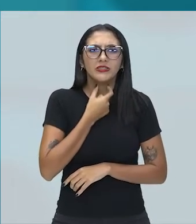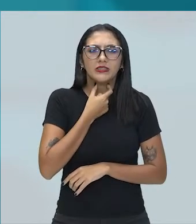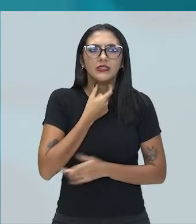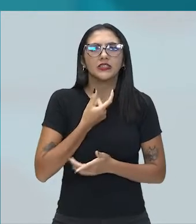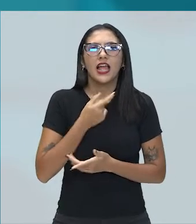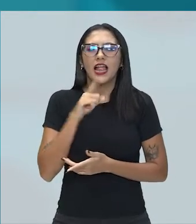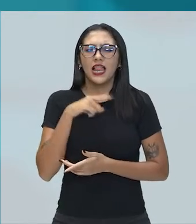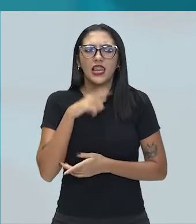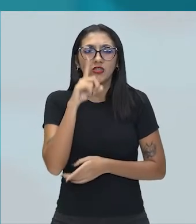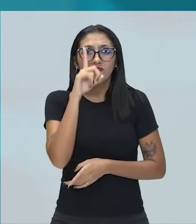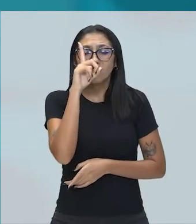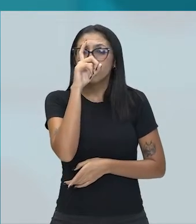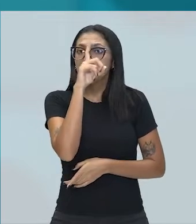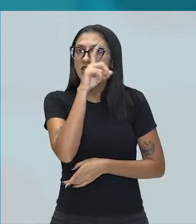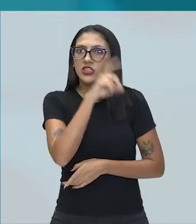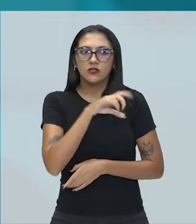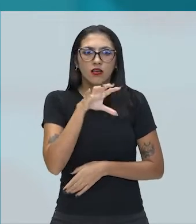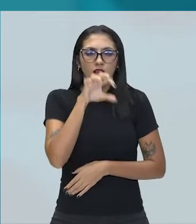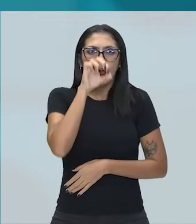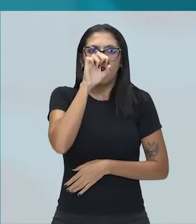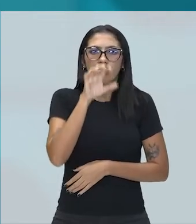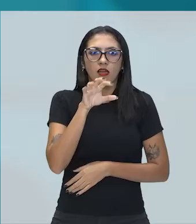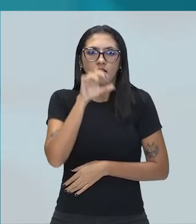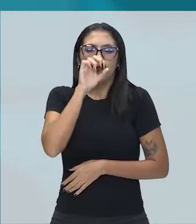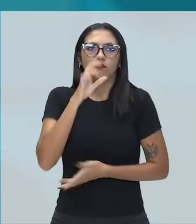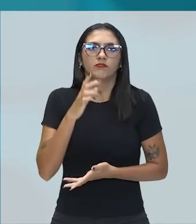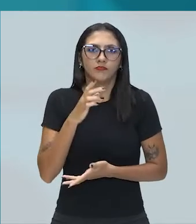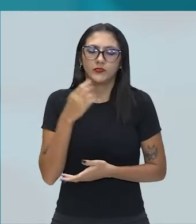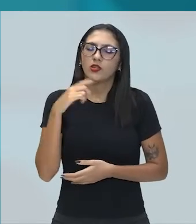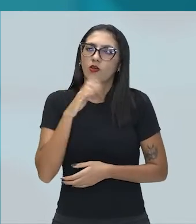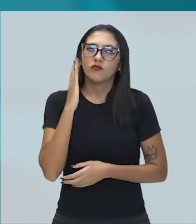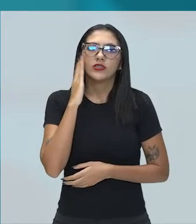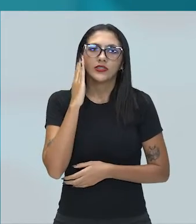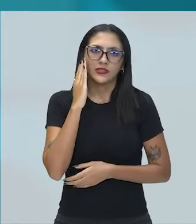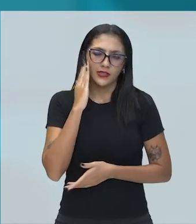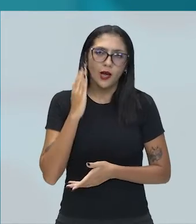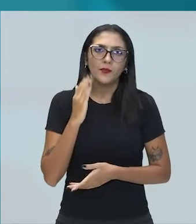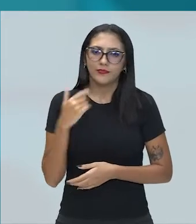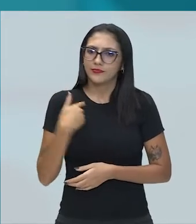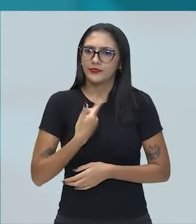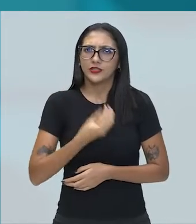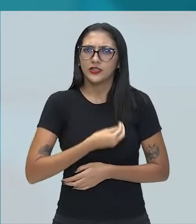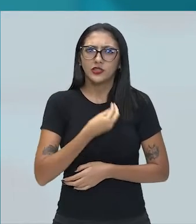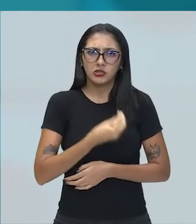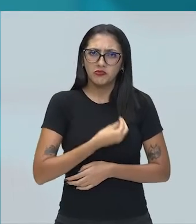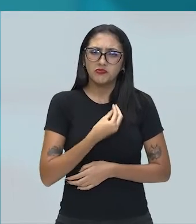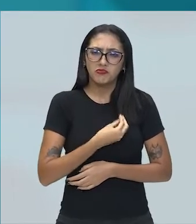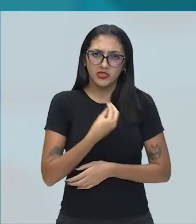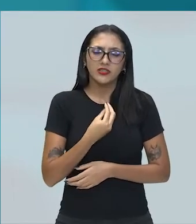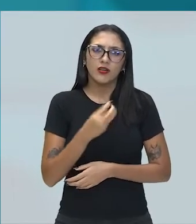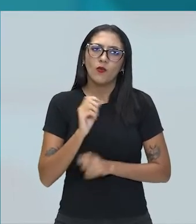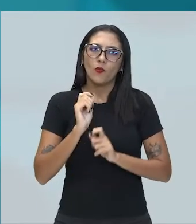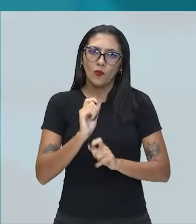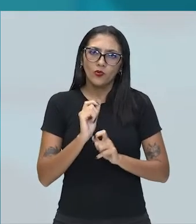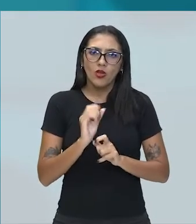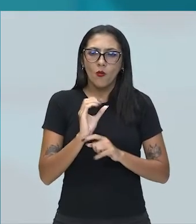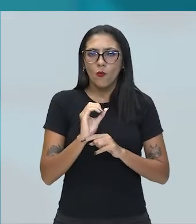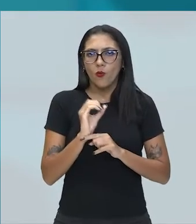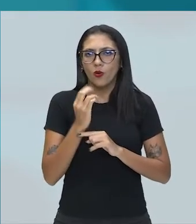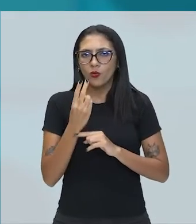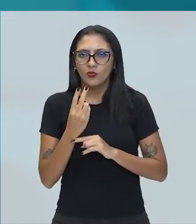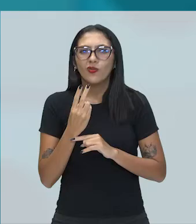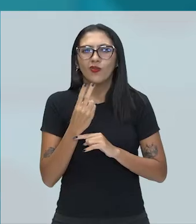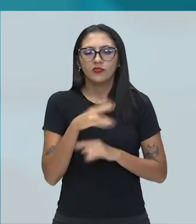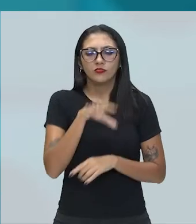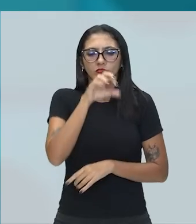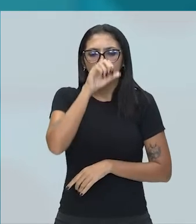sente dificuldade de respirar. E vocês sabem que o que mantém a gente vivo é a questão do oxigênio através